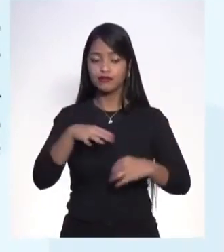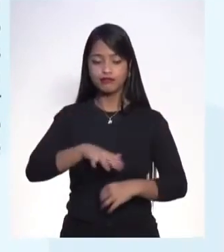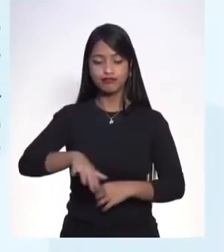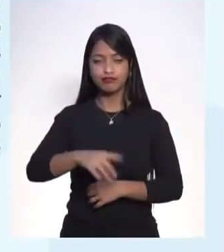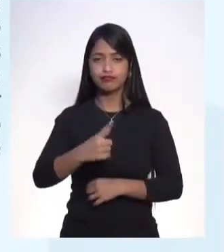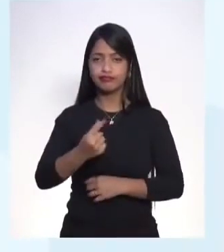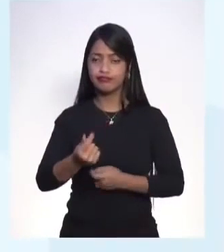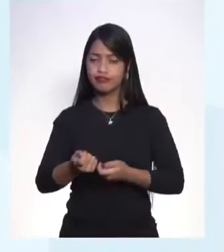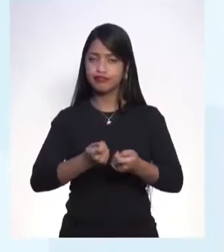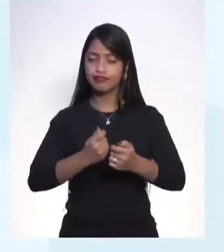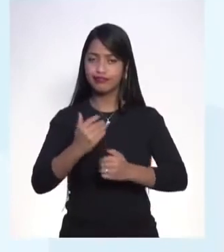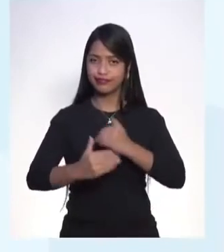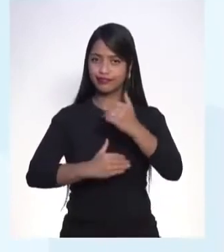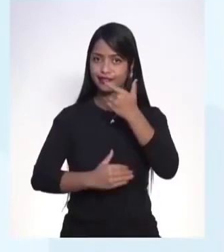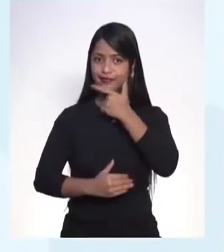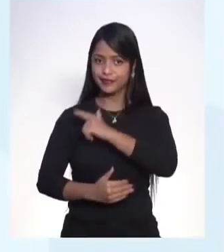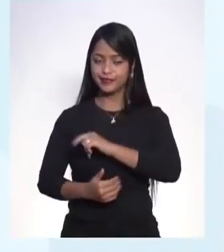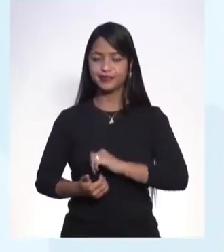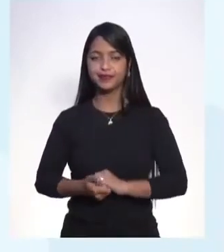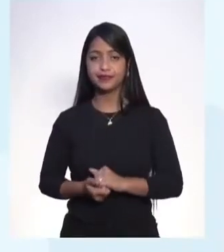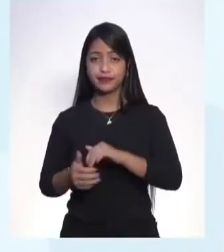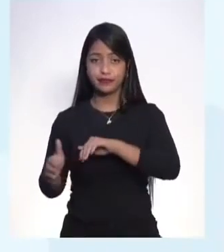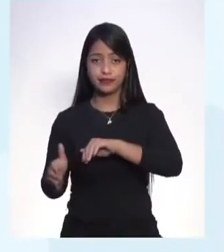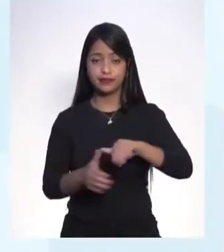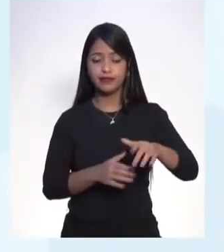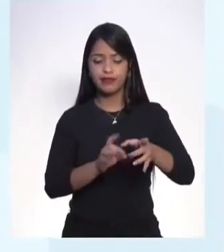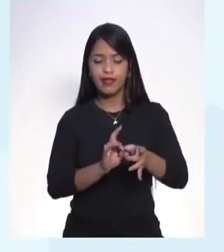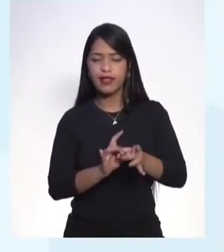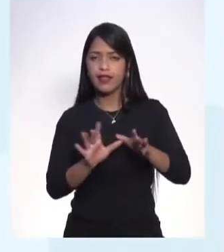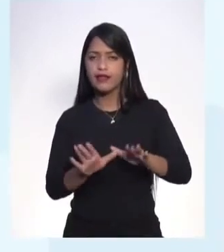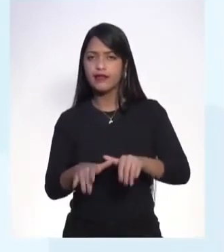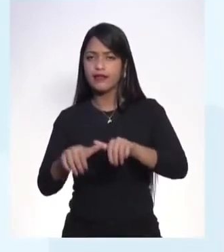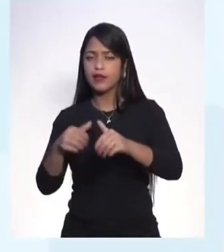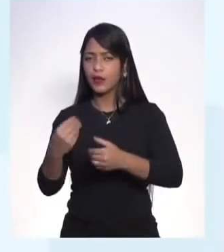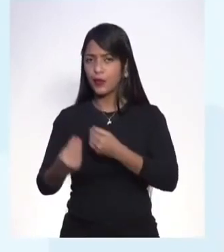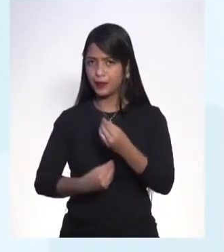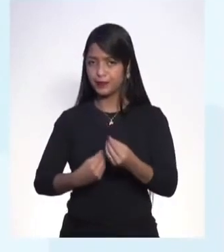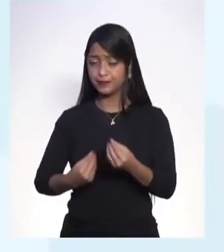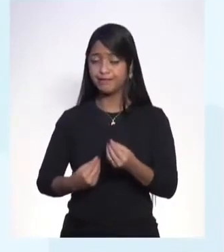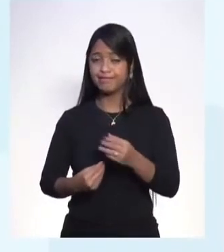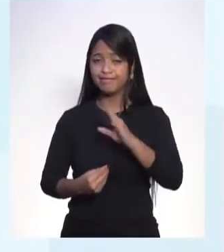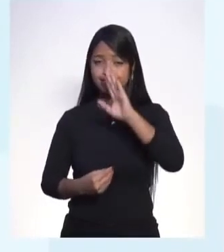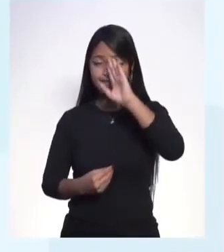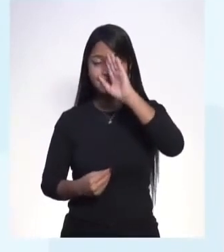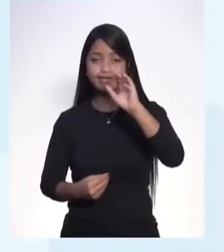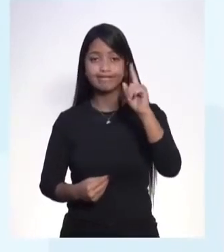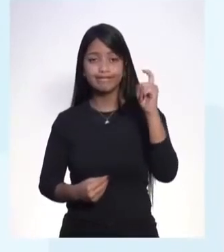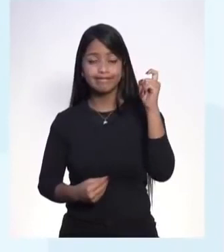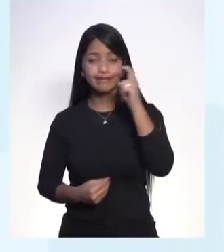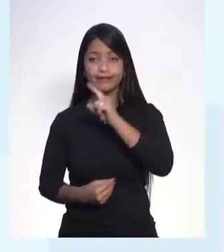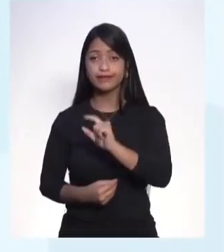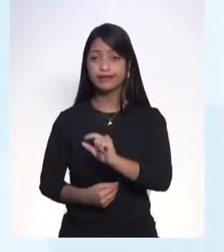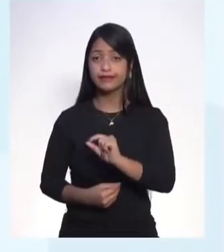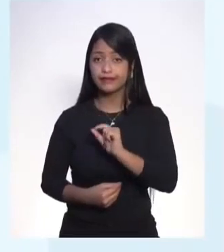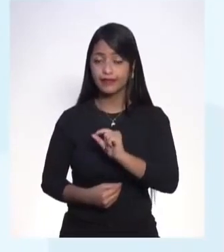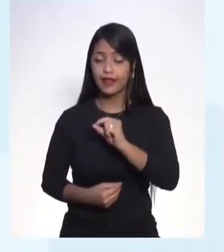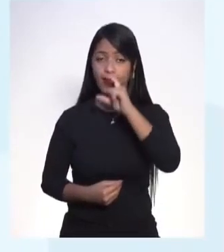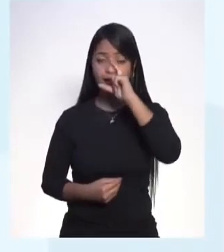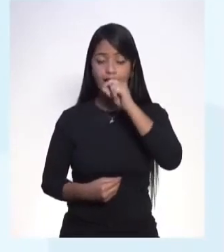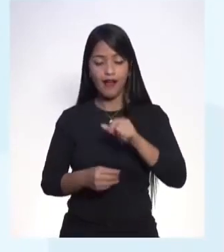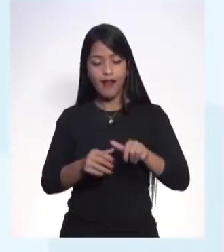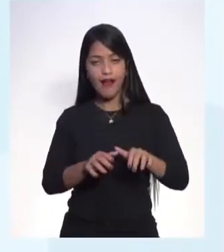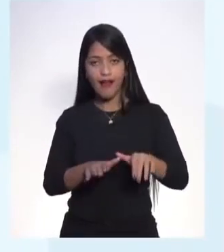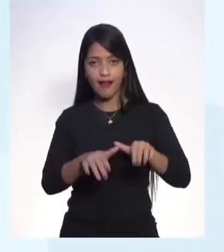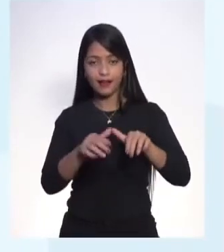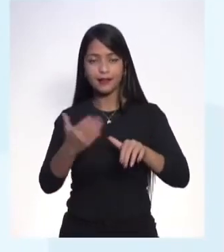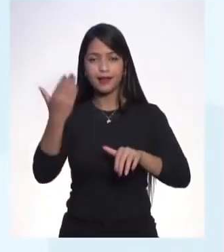região. Soltura. O passo mais delicado da operação será justamente o momento em que as ararinhas criadas